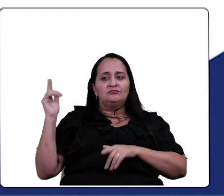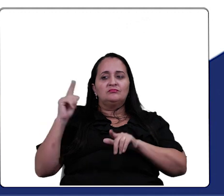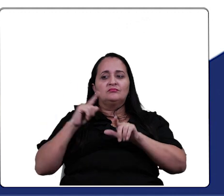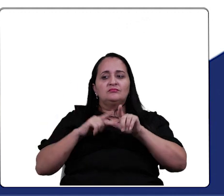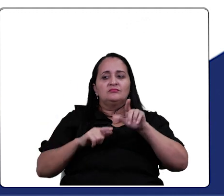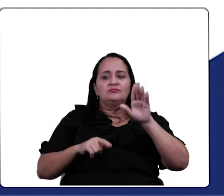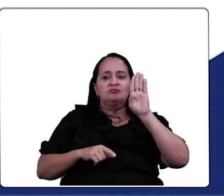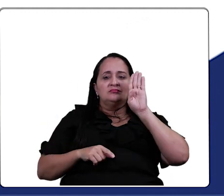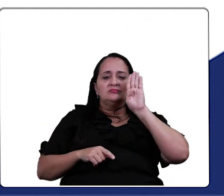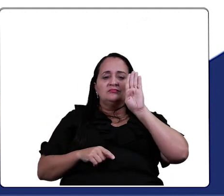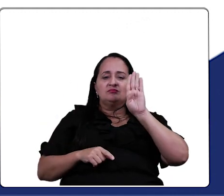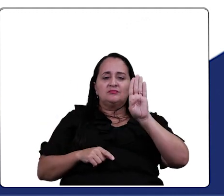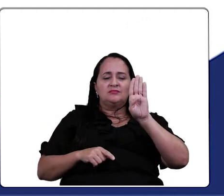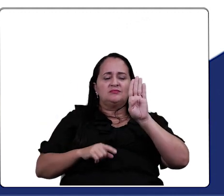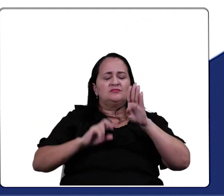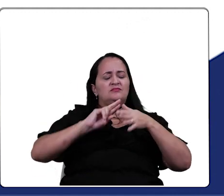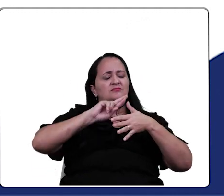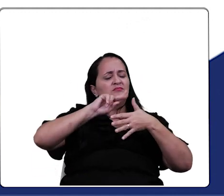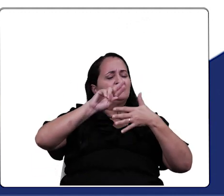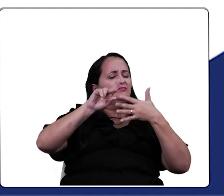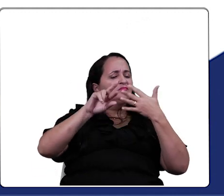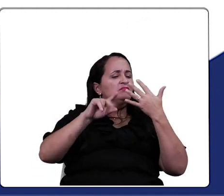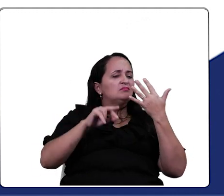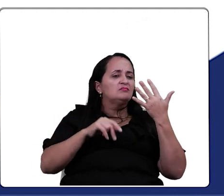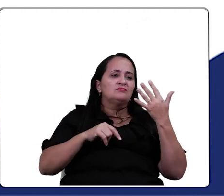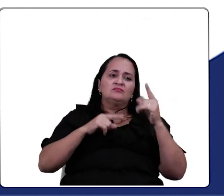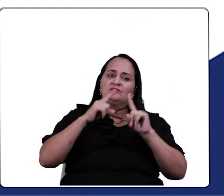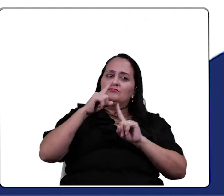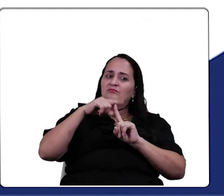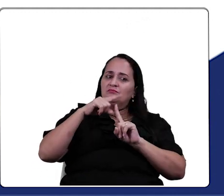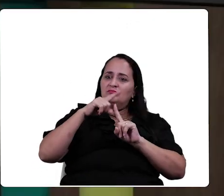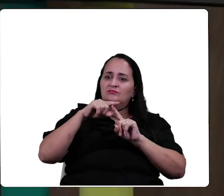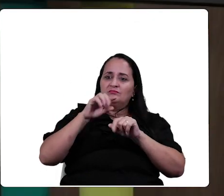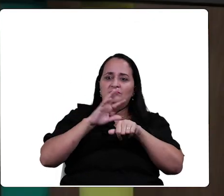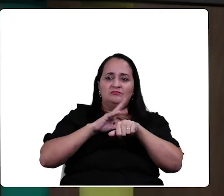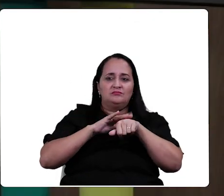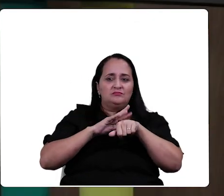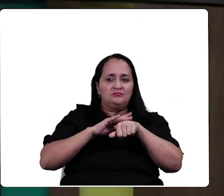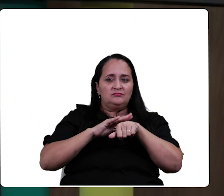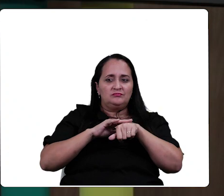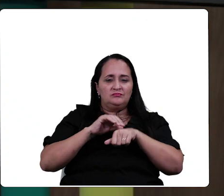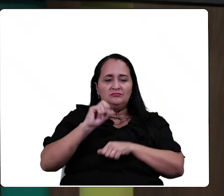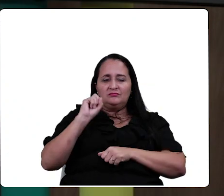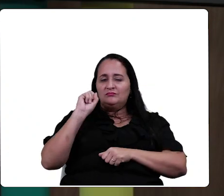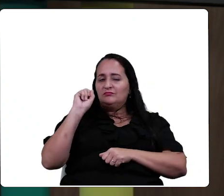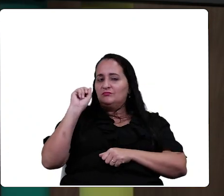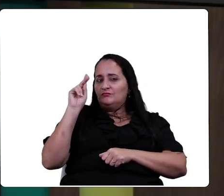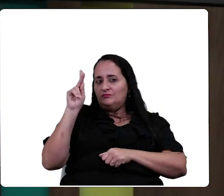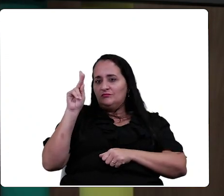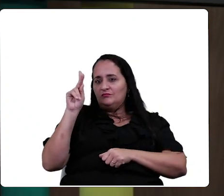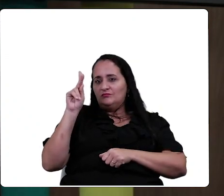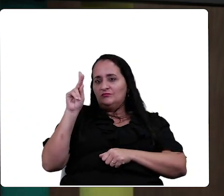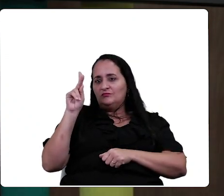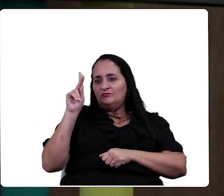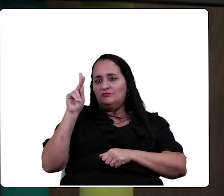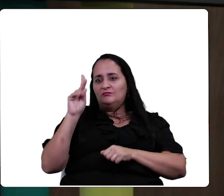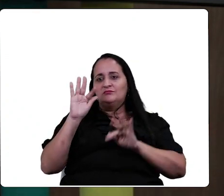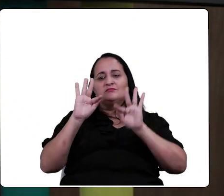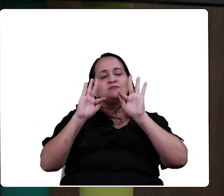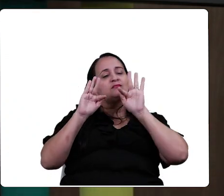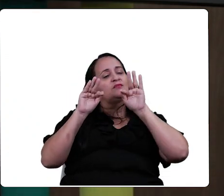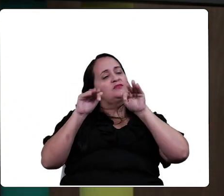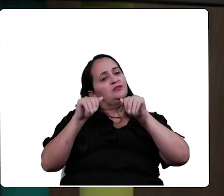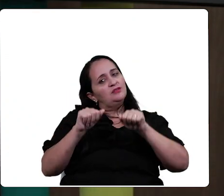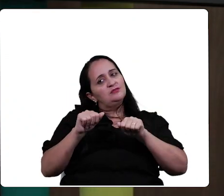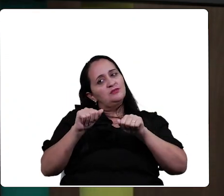A letra B, de vários tipos de doenças tropicais. Ok? E aí, finalizamos a nossa